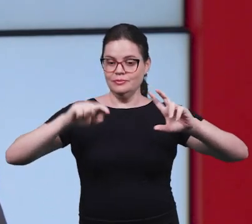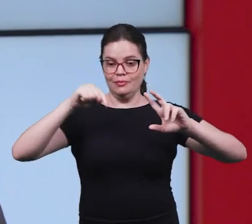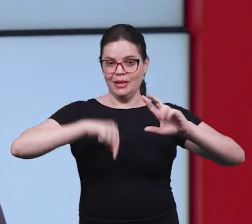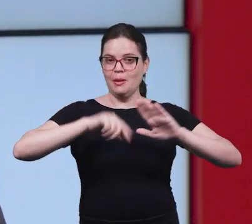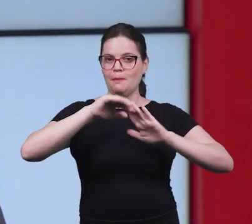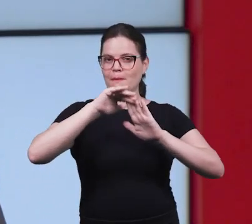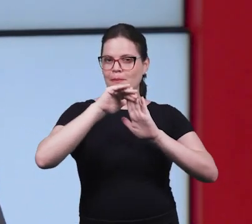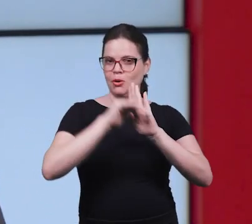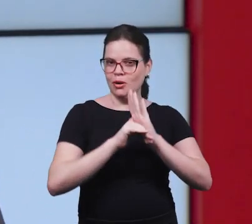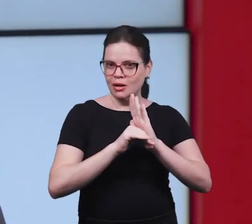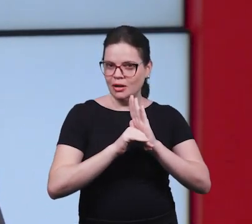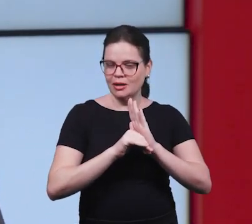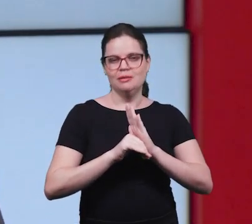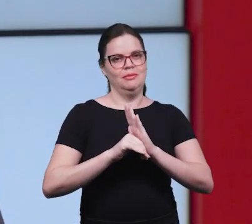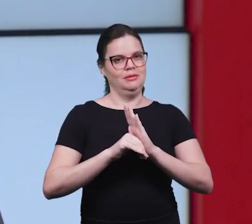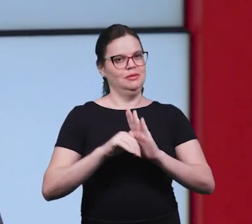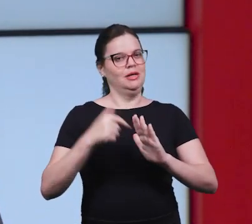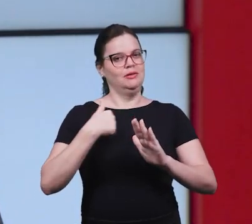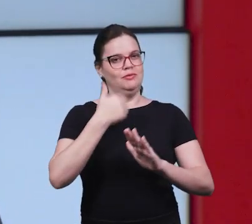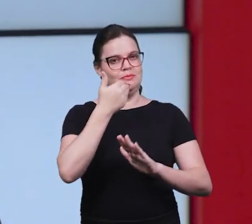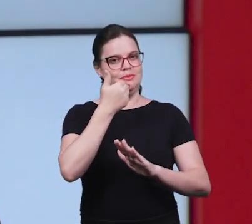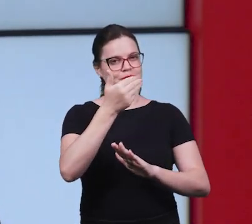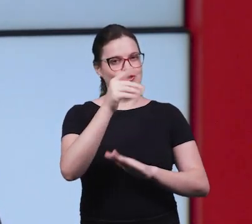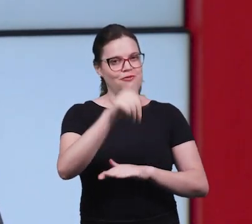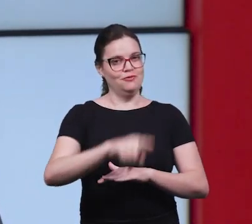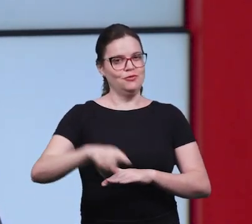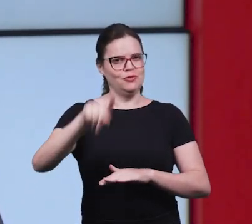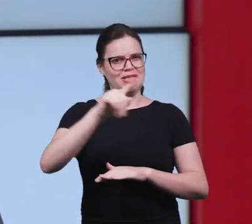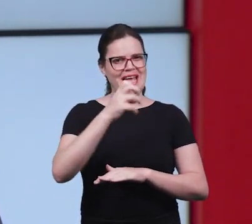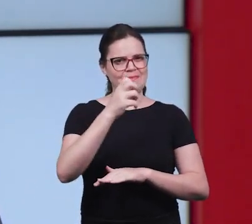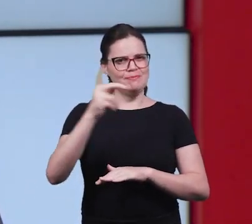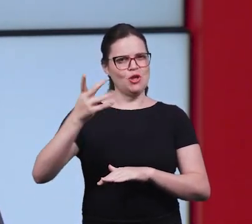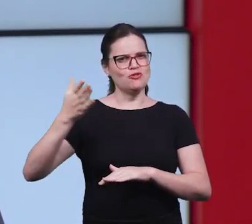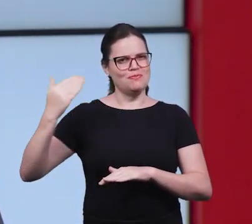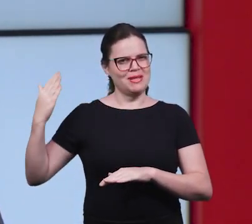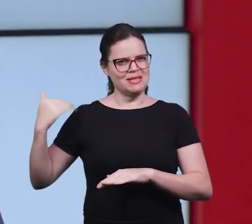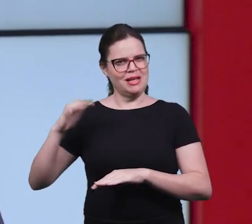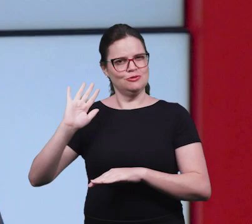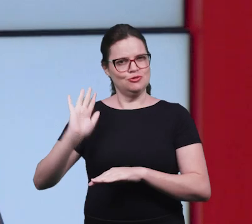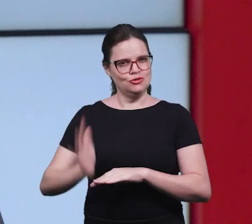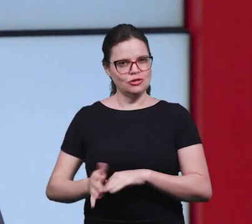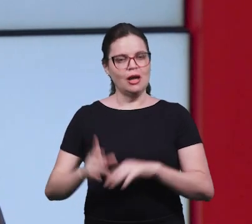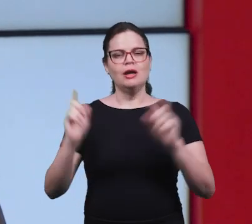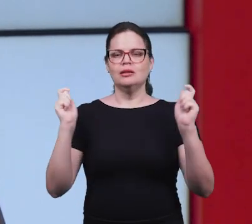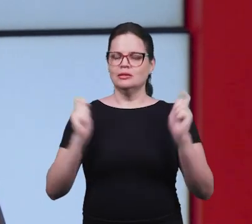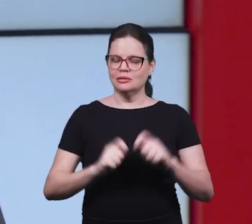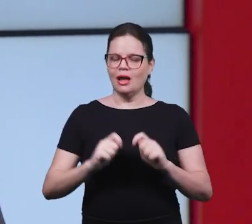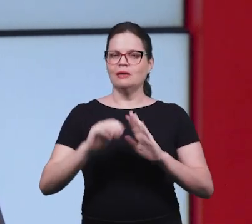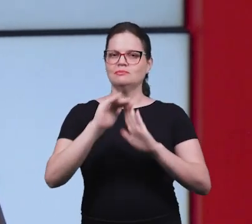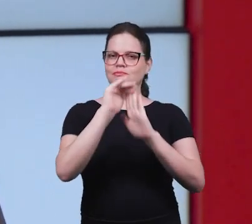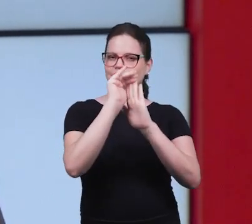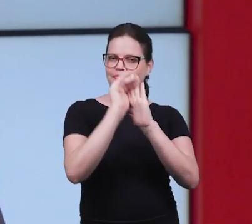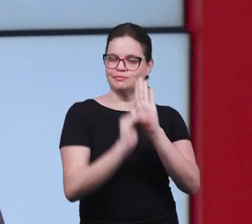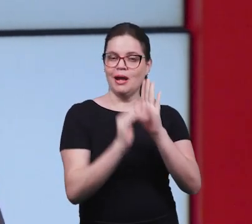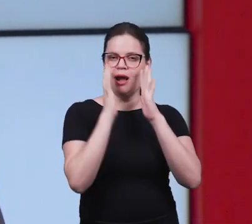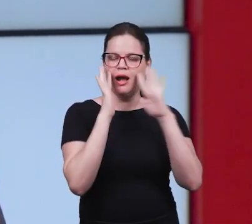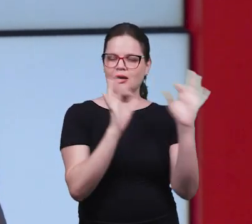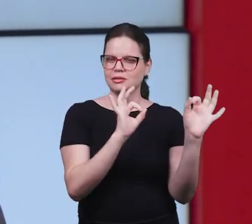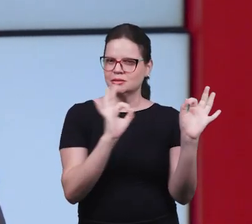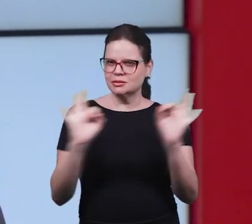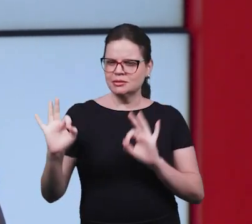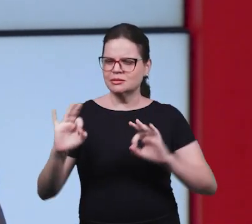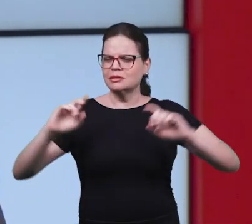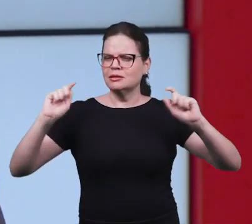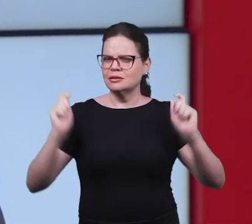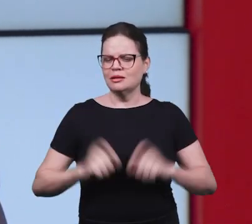programa, eu quero fazer uma recomendação, é que você assista as edições anteriores, estão todas lá no nosso canal, inclusive a edição da semana passada.